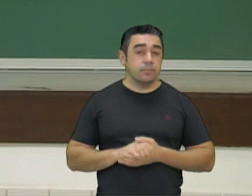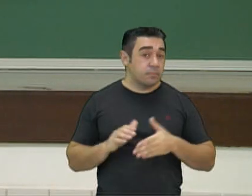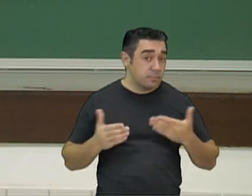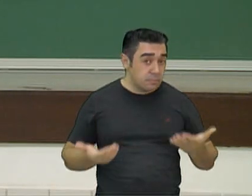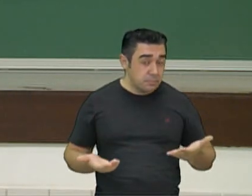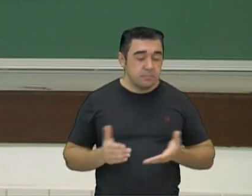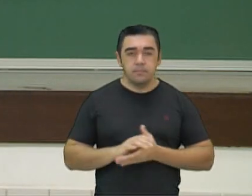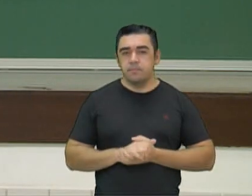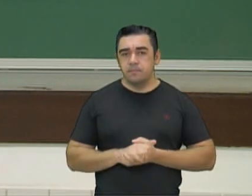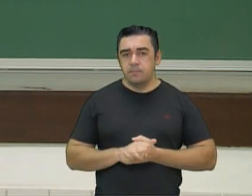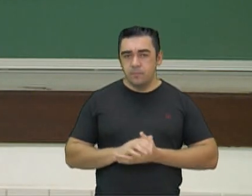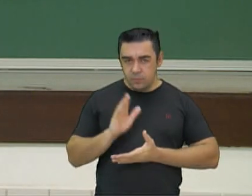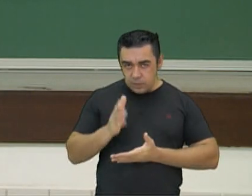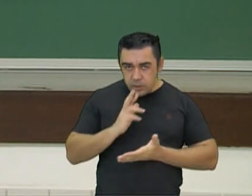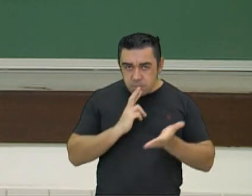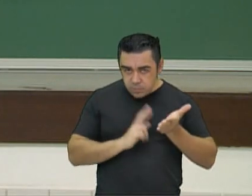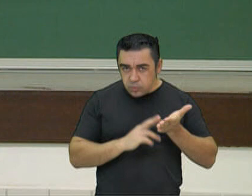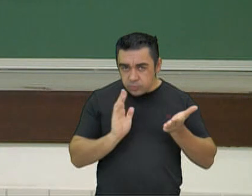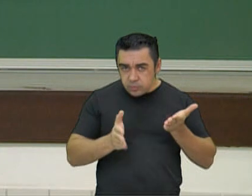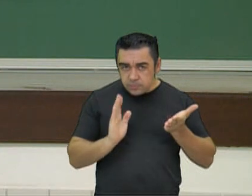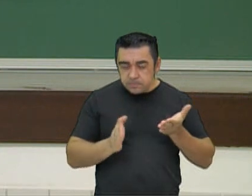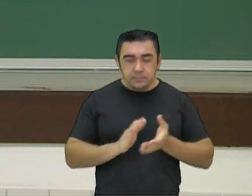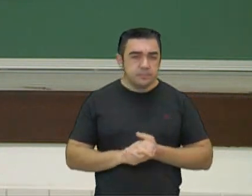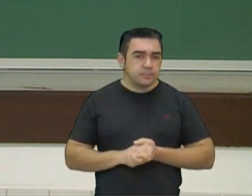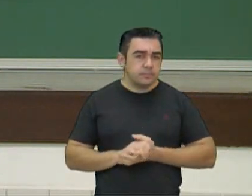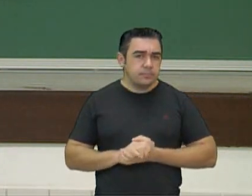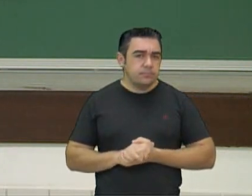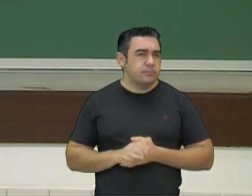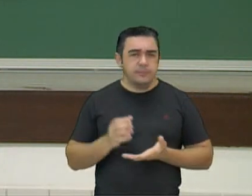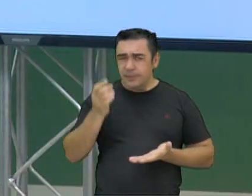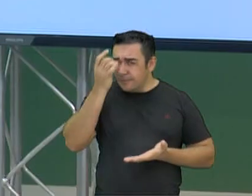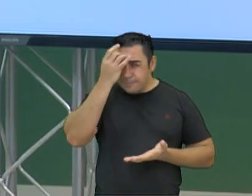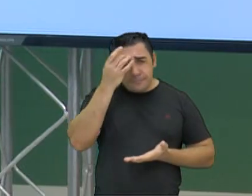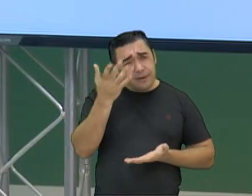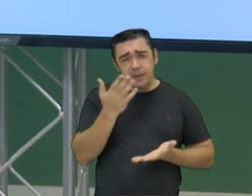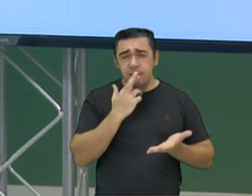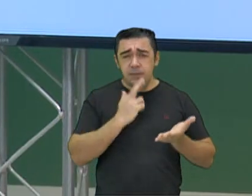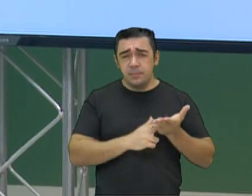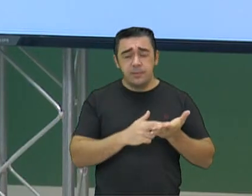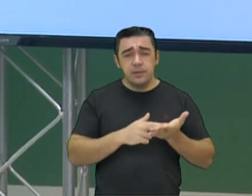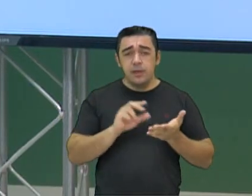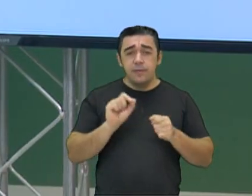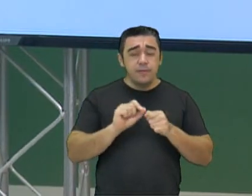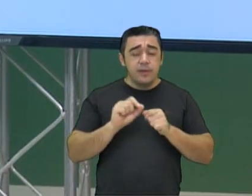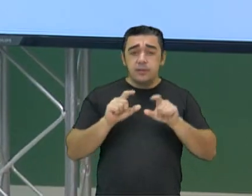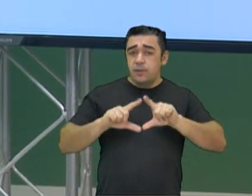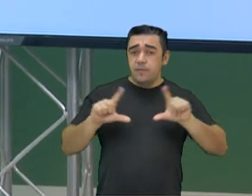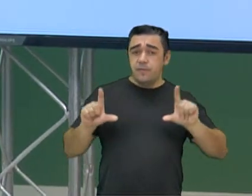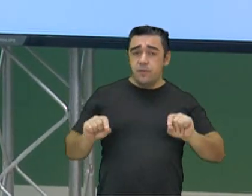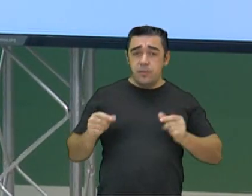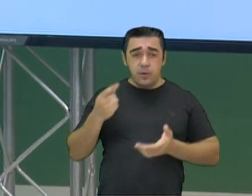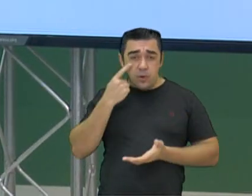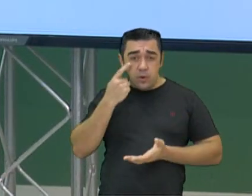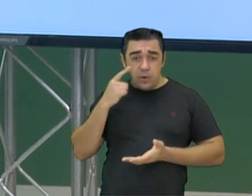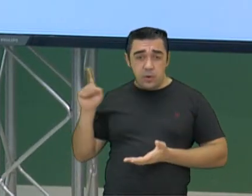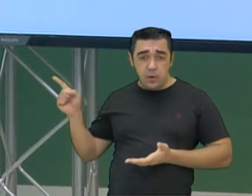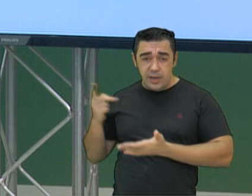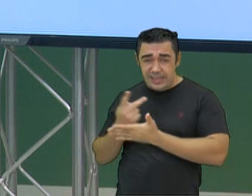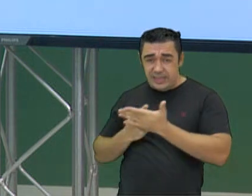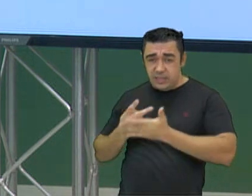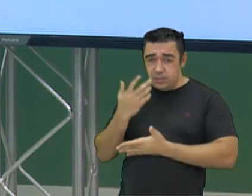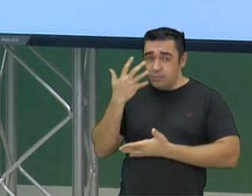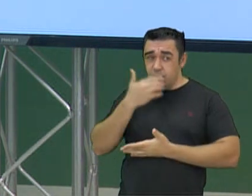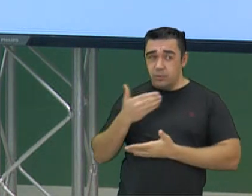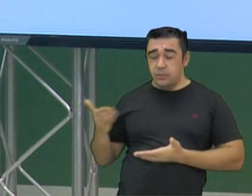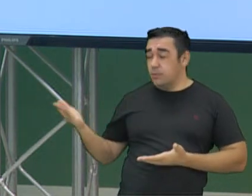Então, pessoal, conseguiram resolver? Gente, muito facinho de resolver, é só aplicar a equaçãozinha aqui, ó. Até fiz um desenho bonito para